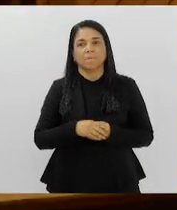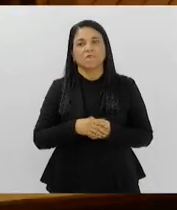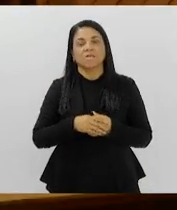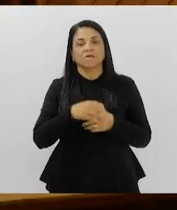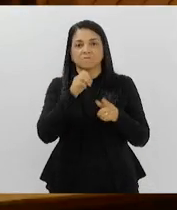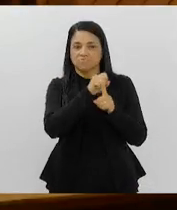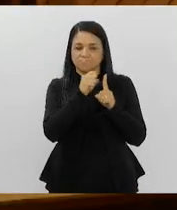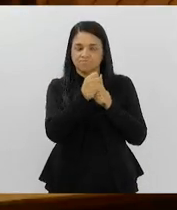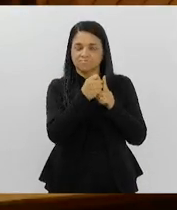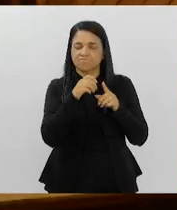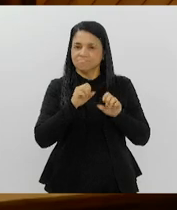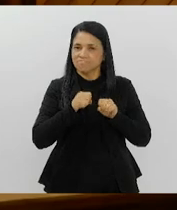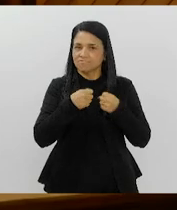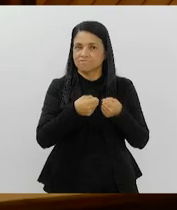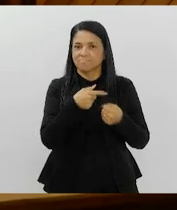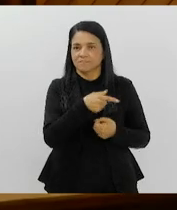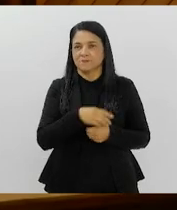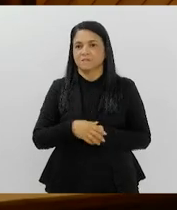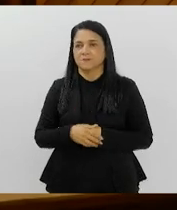sociedade.